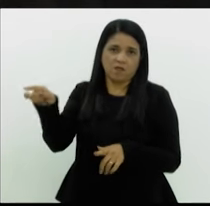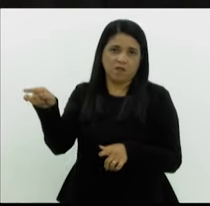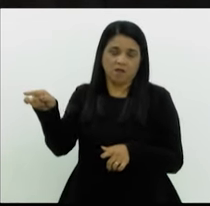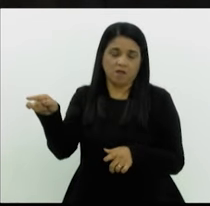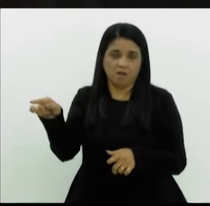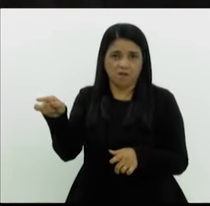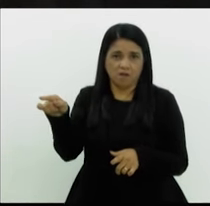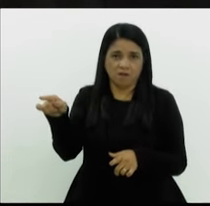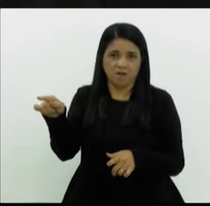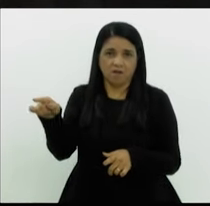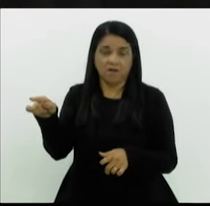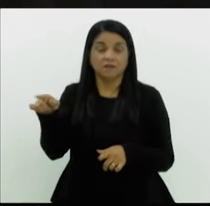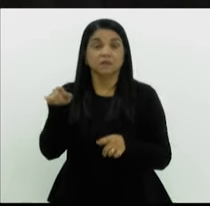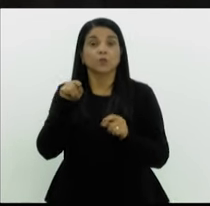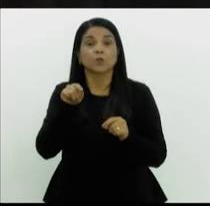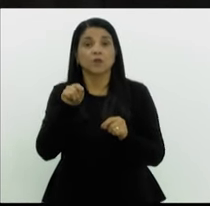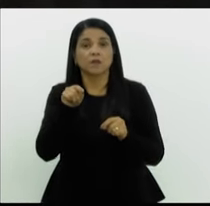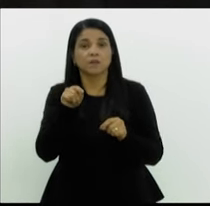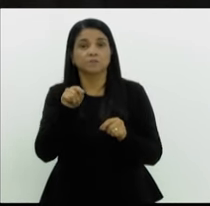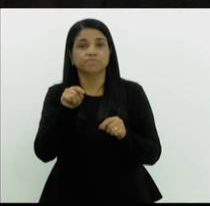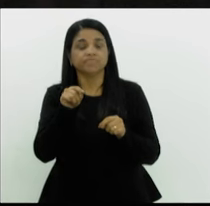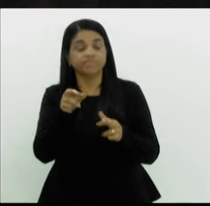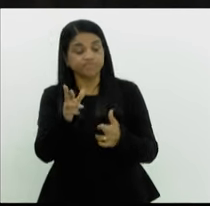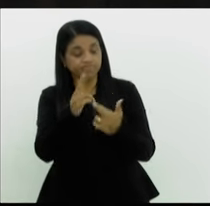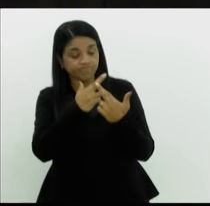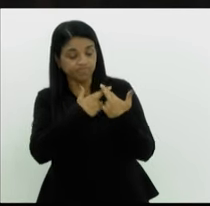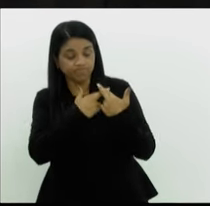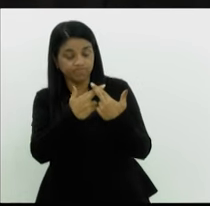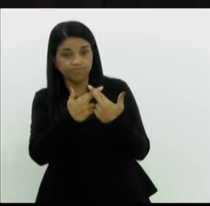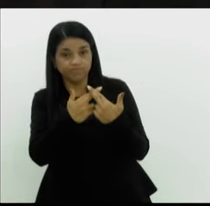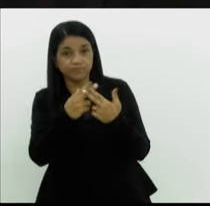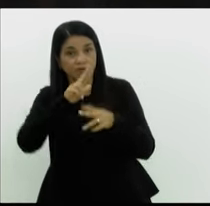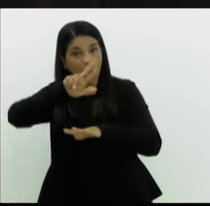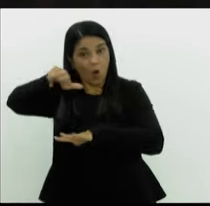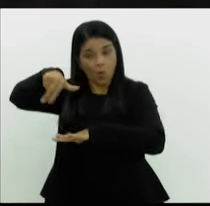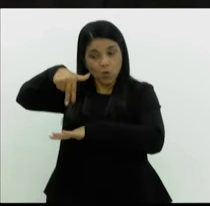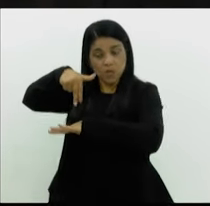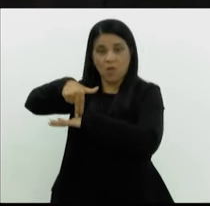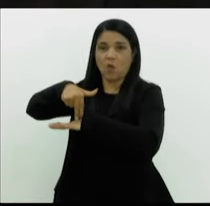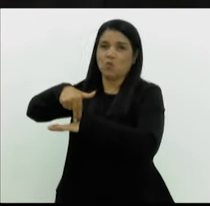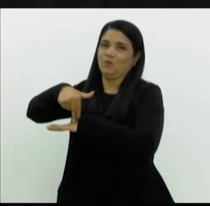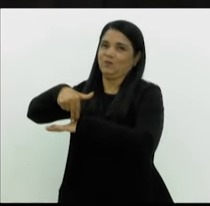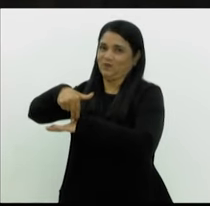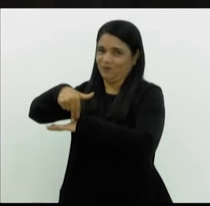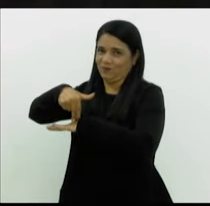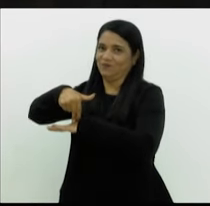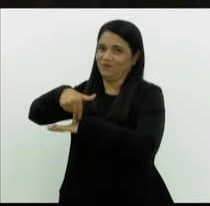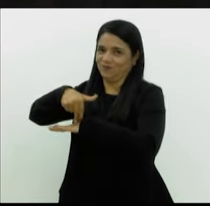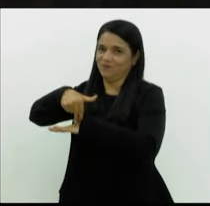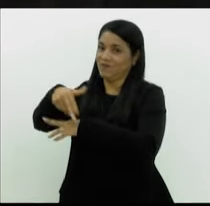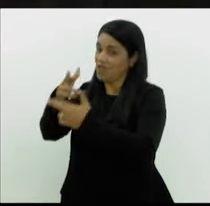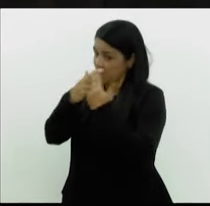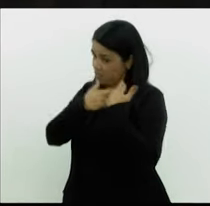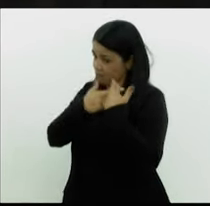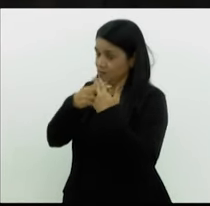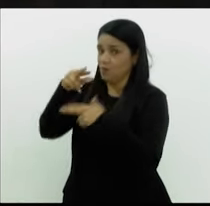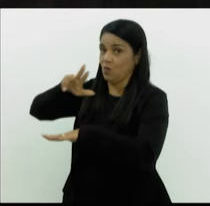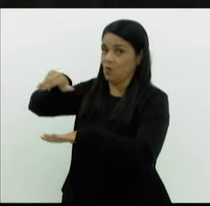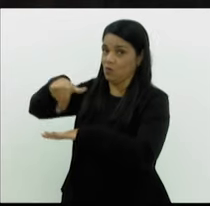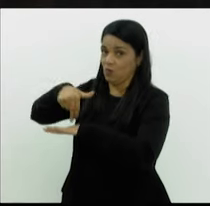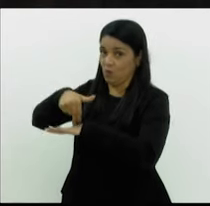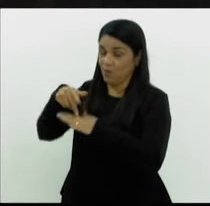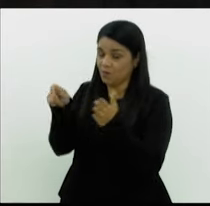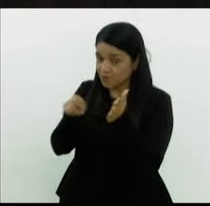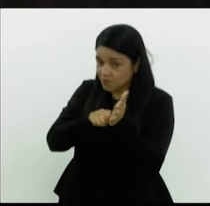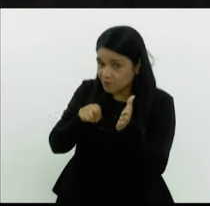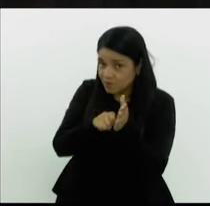Mas, exatamente, dar mais responsabilidade à União, porque, volto a dizer, tráfico de drogas